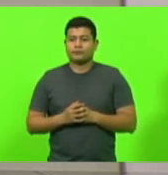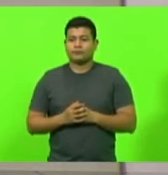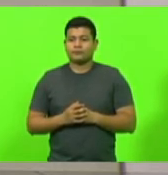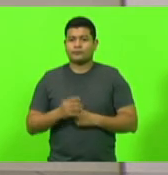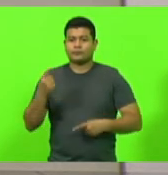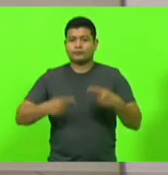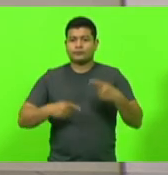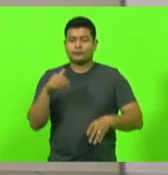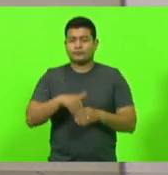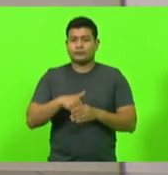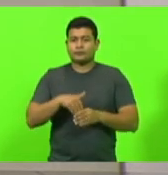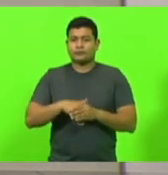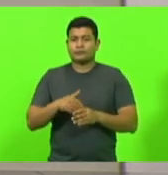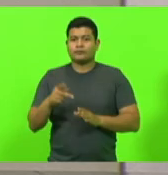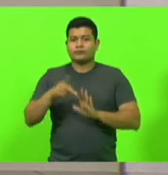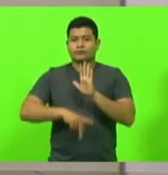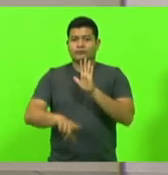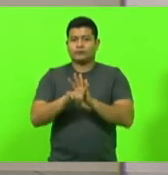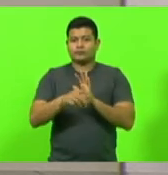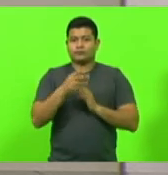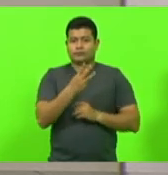Discussão e votação em turno único do projeto de lei